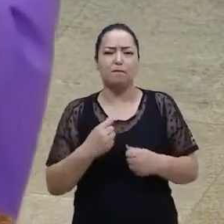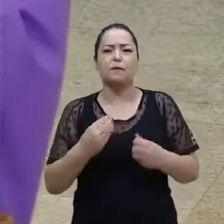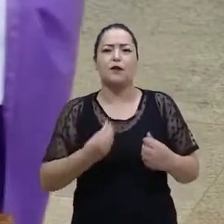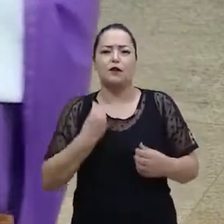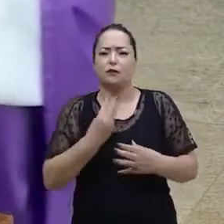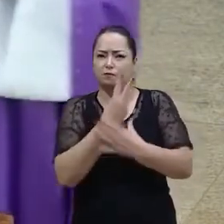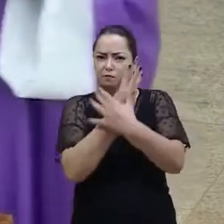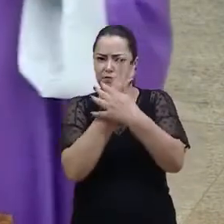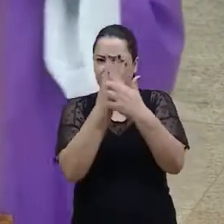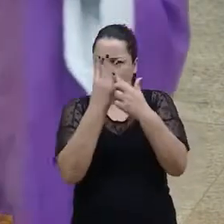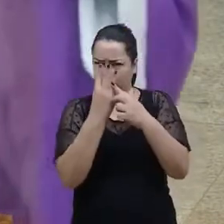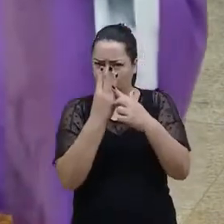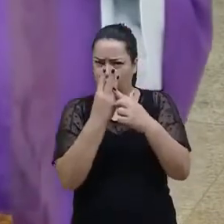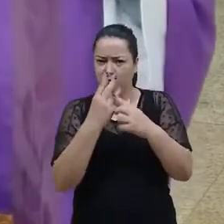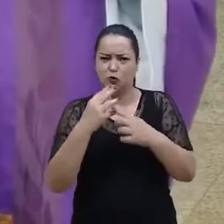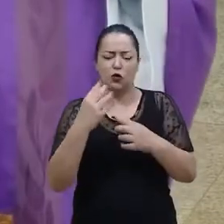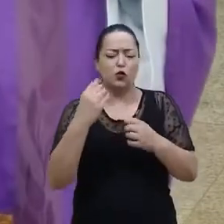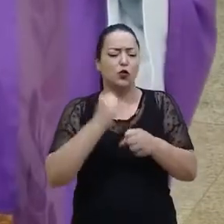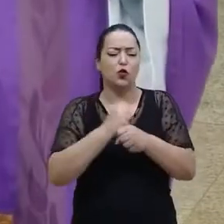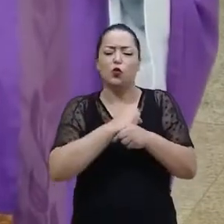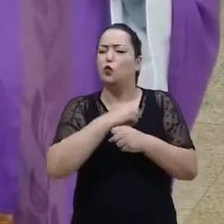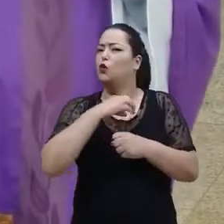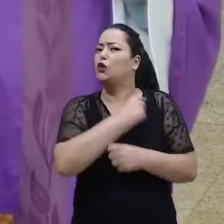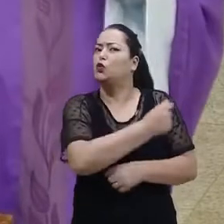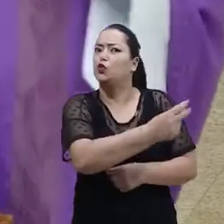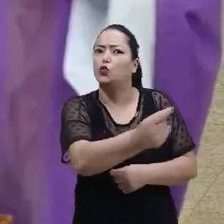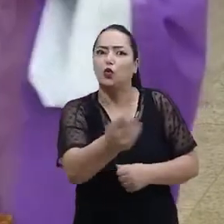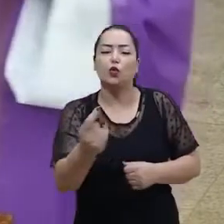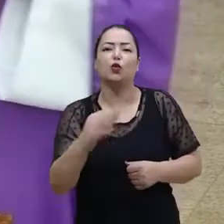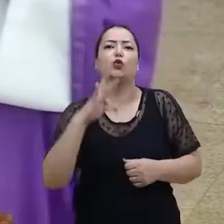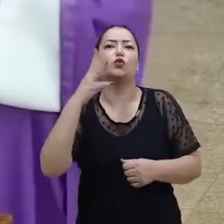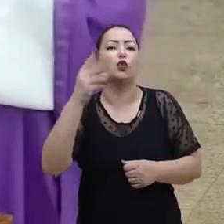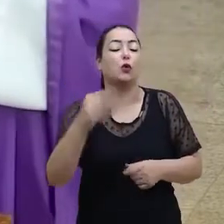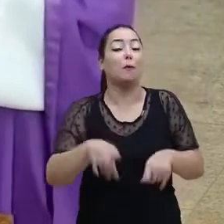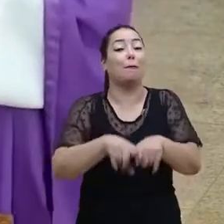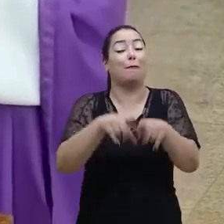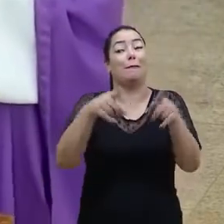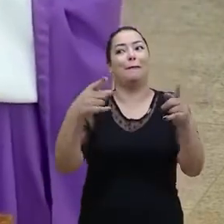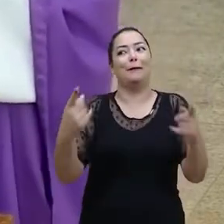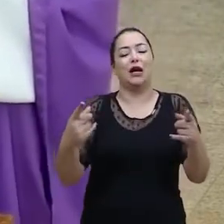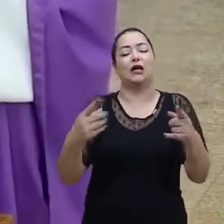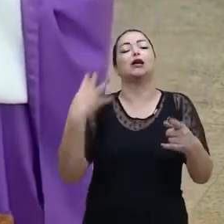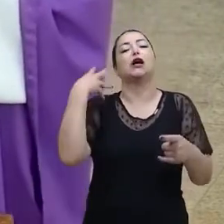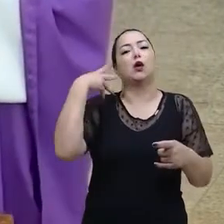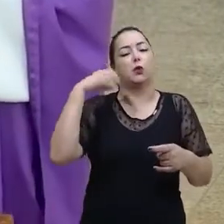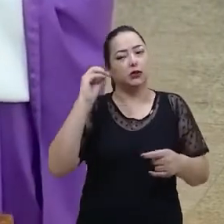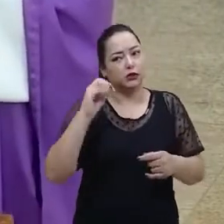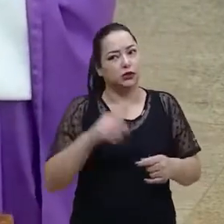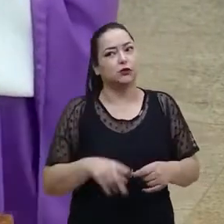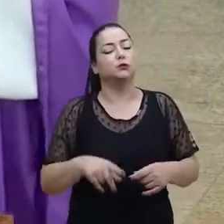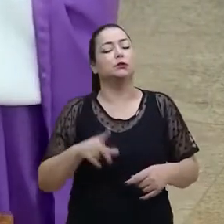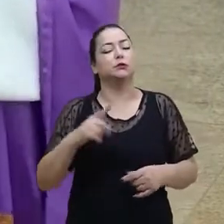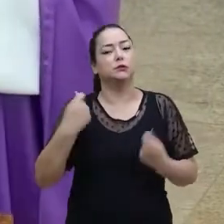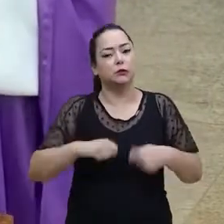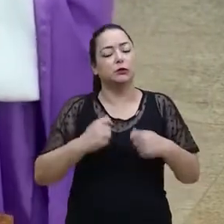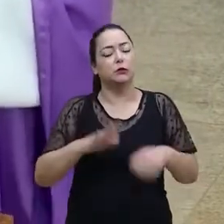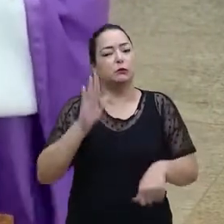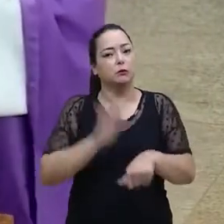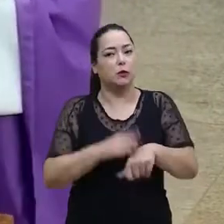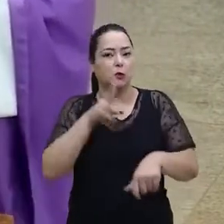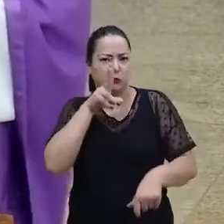o ano inteiro mas na Quaresma é para gente viver com mais intensidade então oração e é